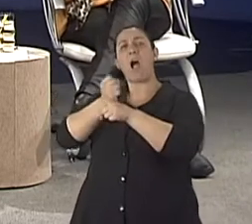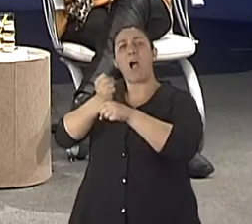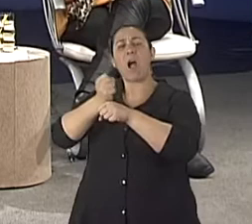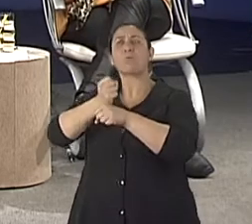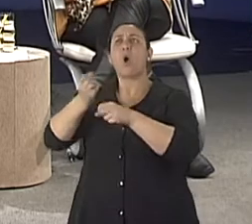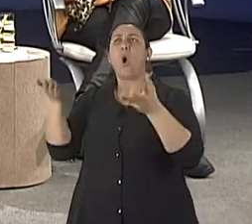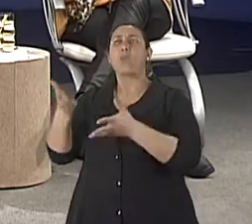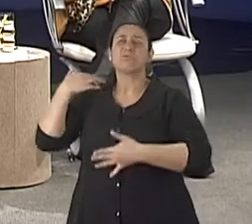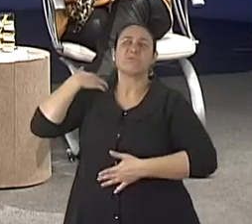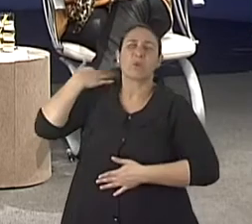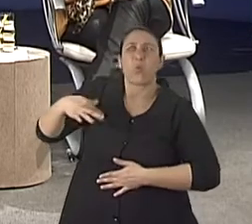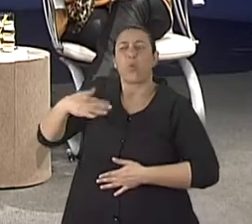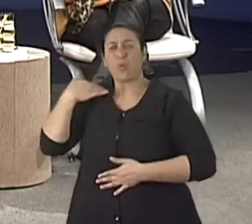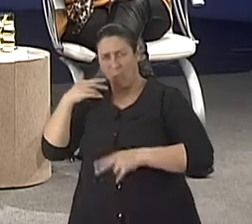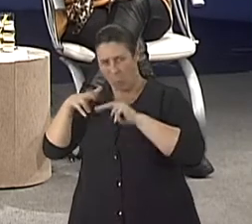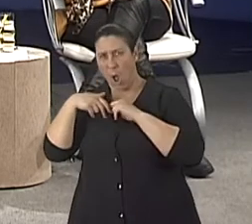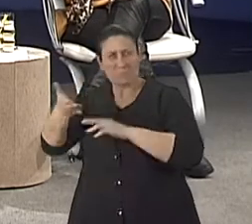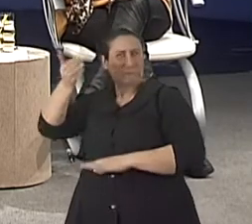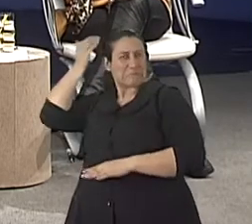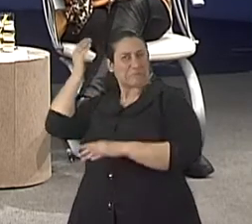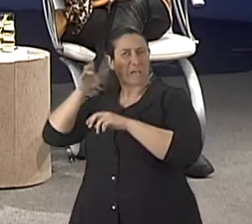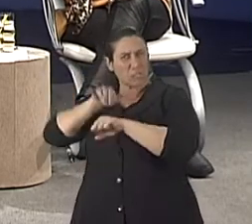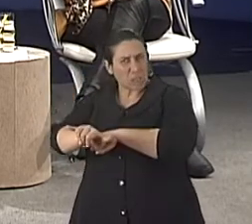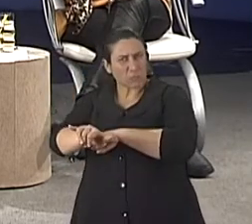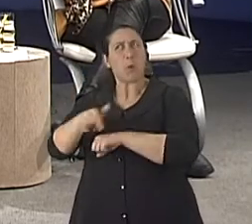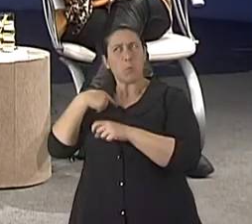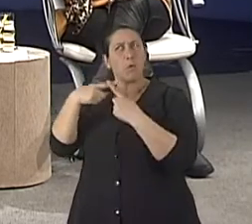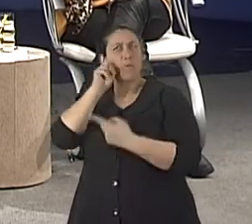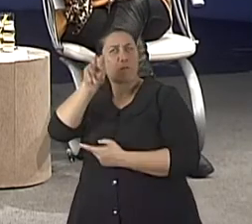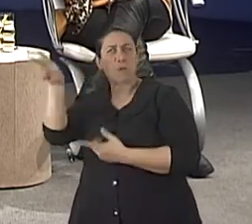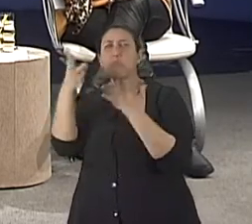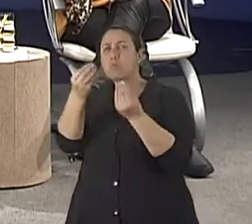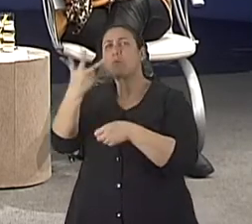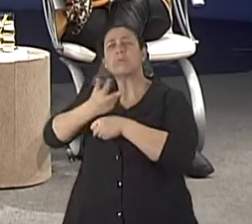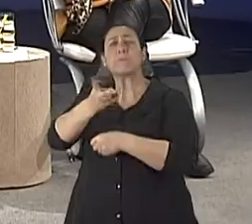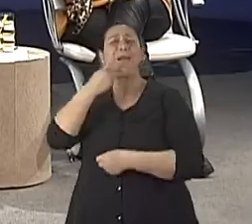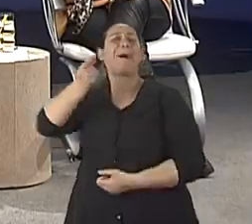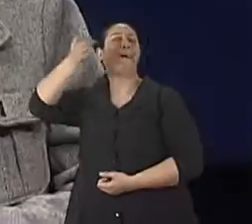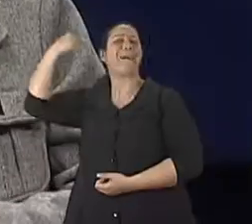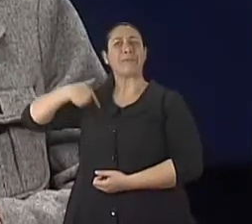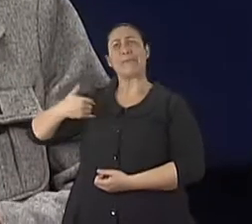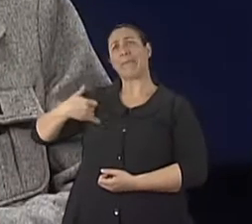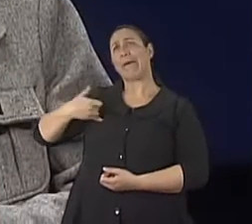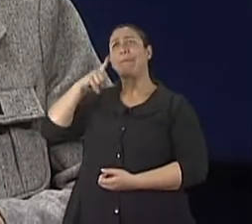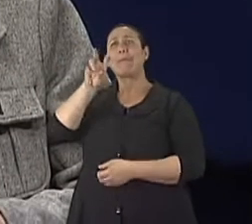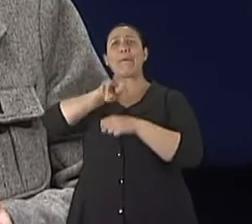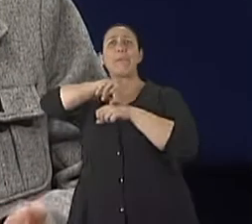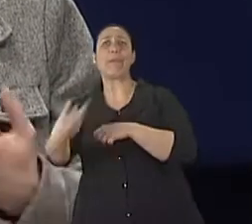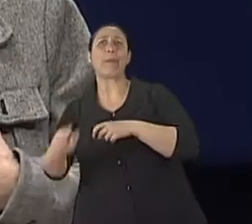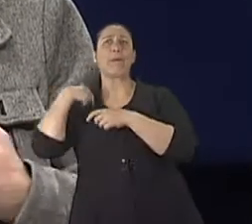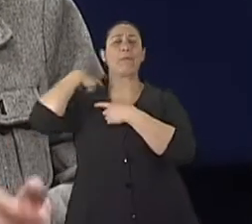aí que eu tenho hoje que o cair de uma árvore do que há 15 anos não não é não é o comum é às vezes as pessoas relacionam a